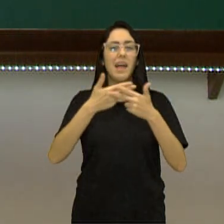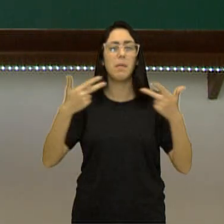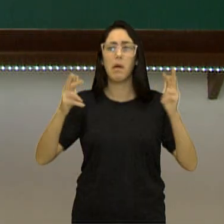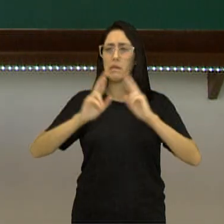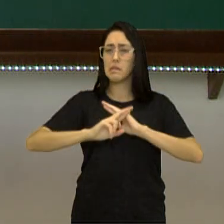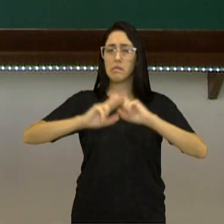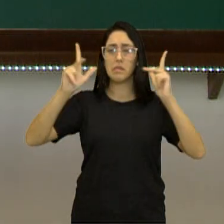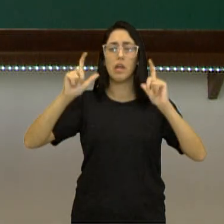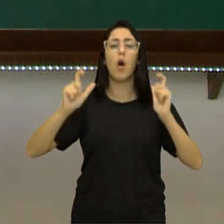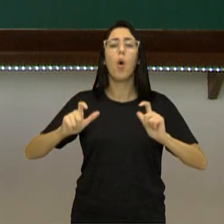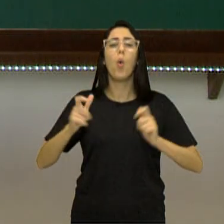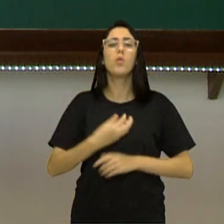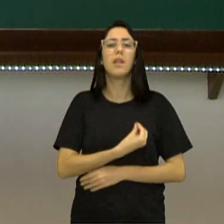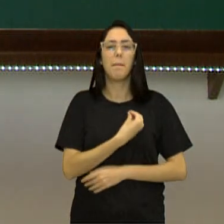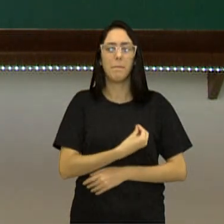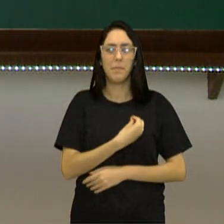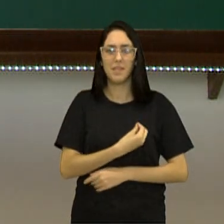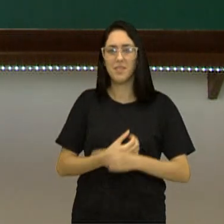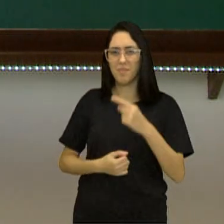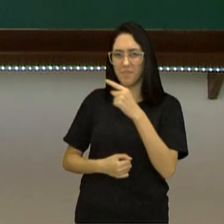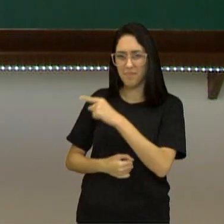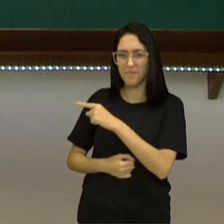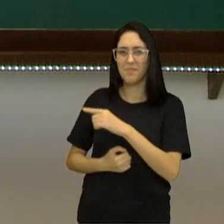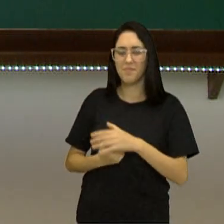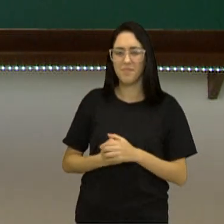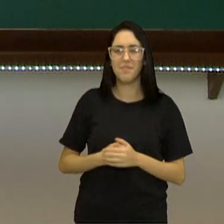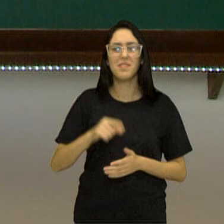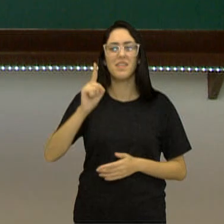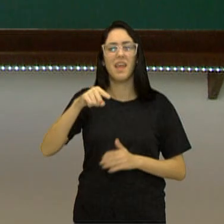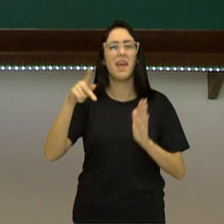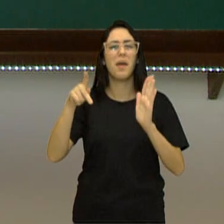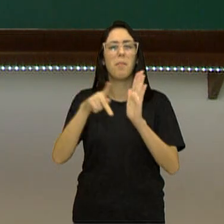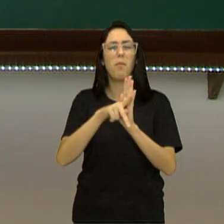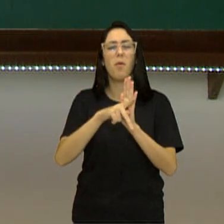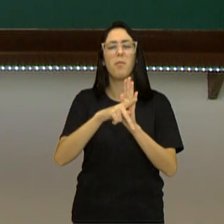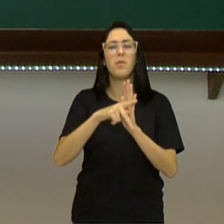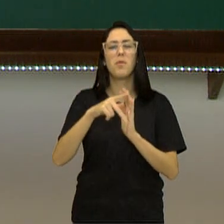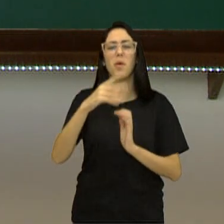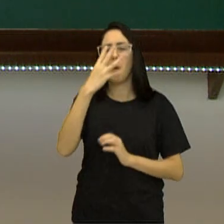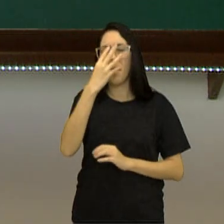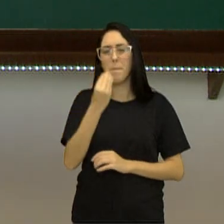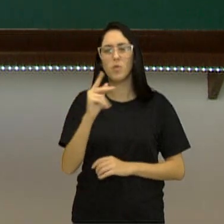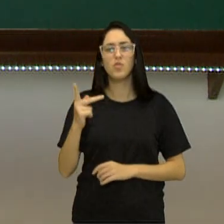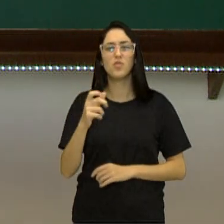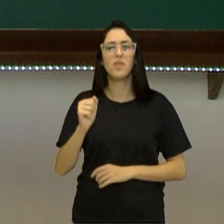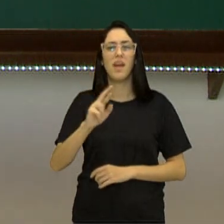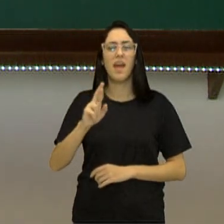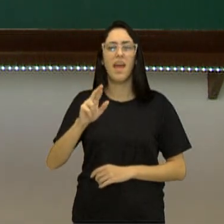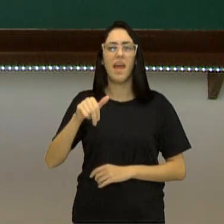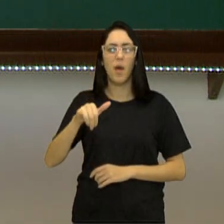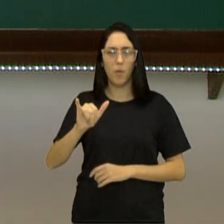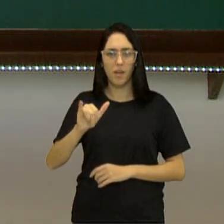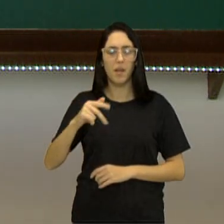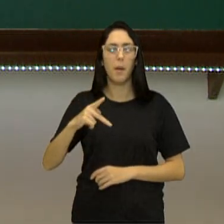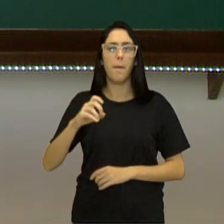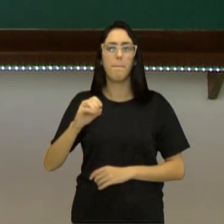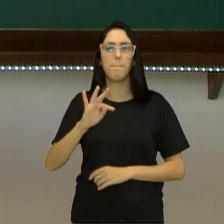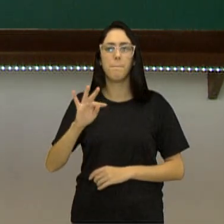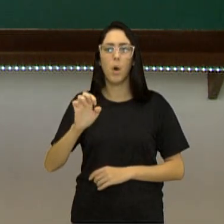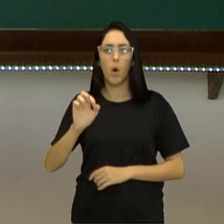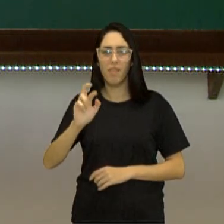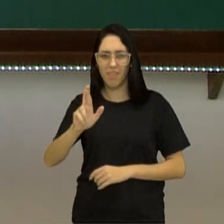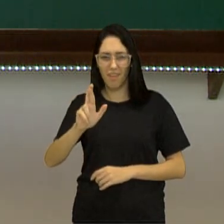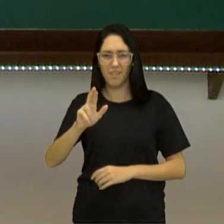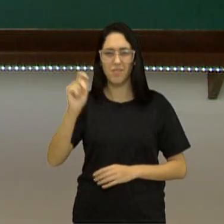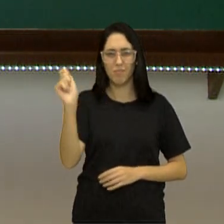e Onde Habitam. É do universo, do bruxinho Harry Potter. Aqui o Harry Potter, na história,